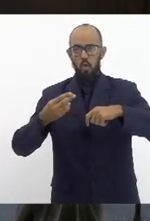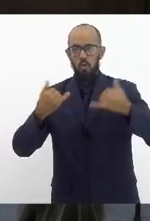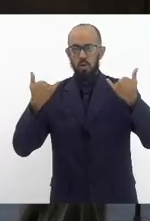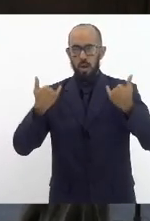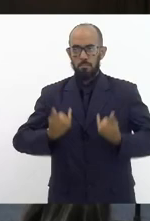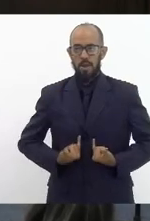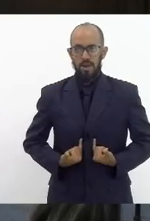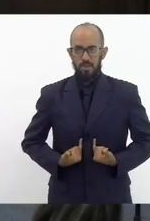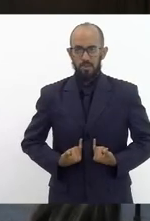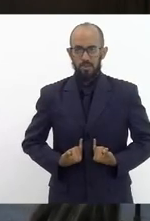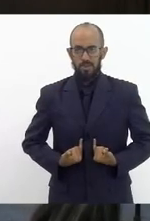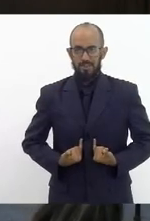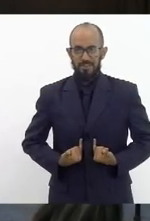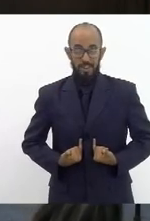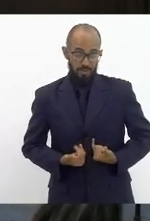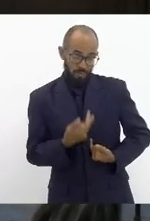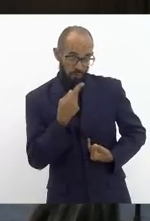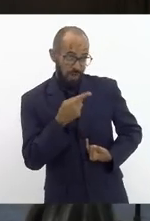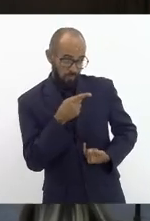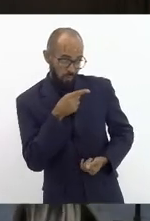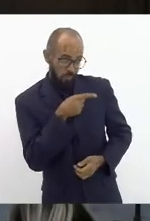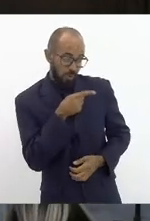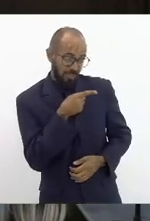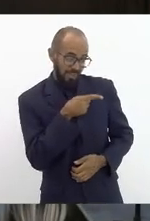Fale magrinho. Por você. Está magrinho, verdade.